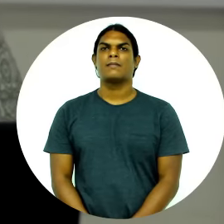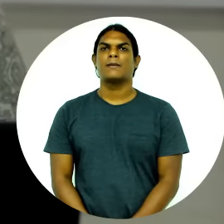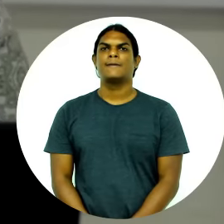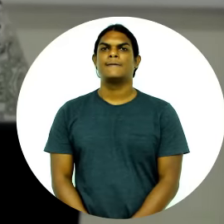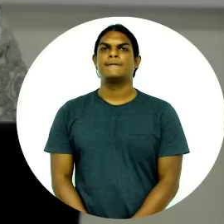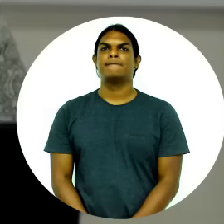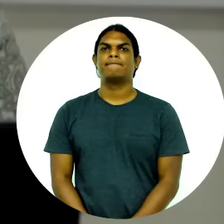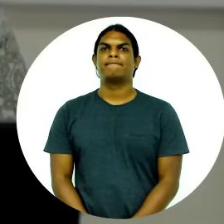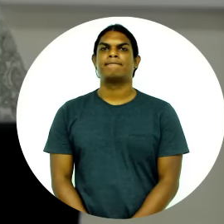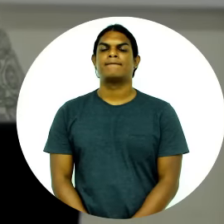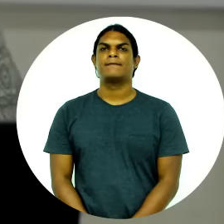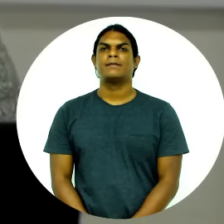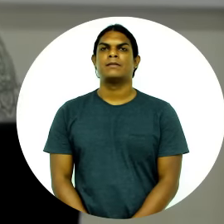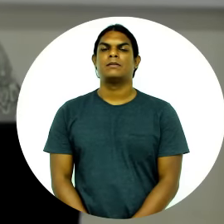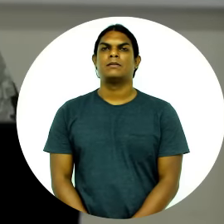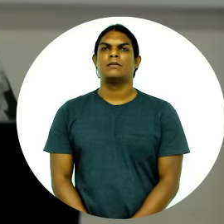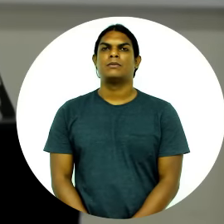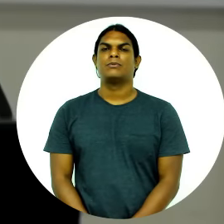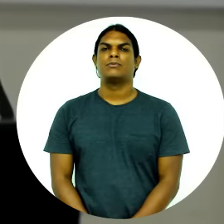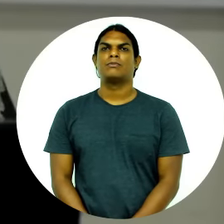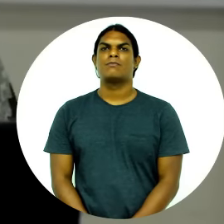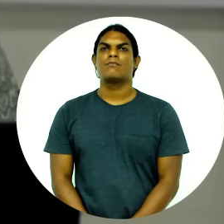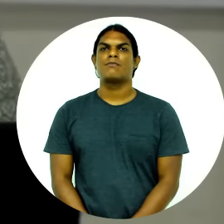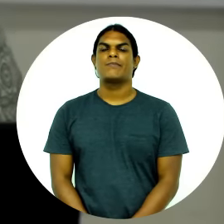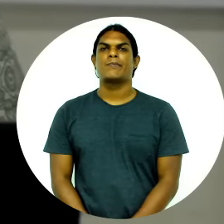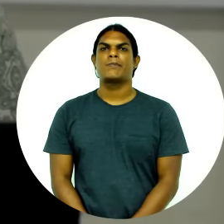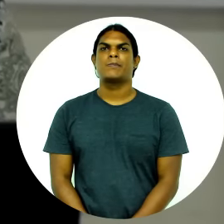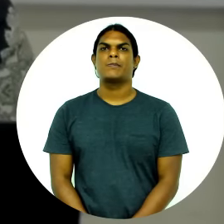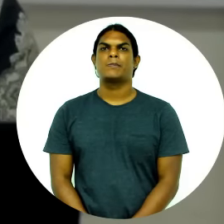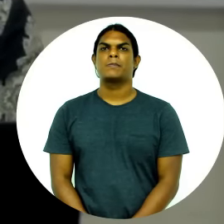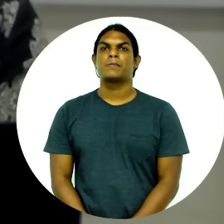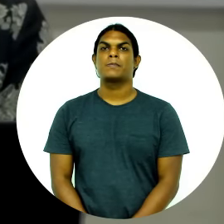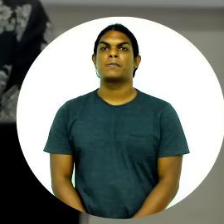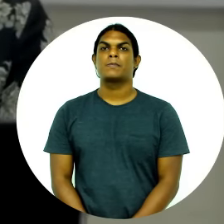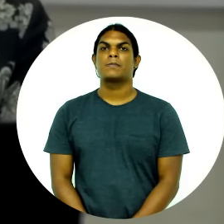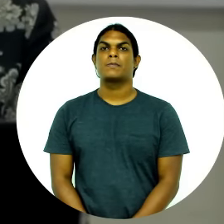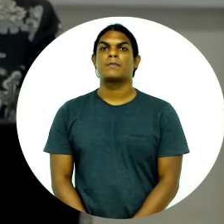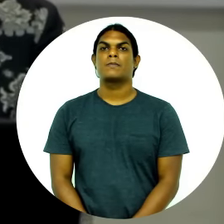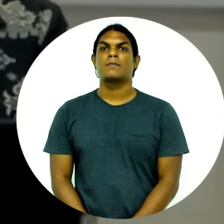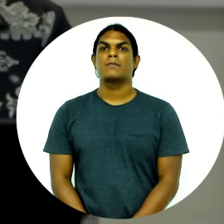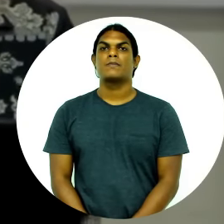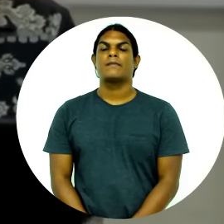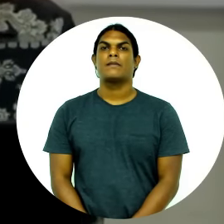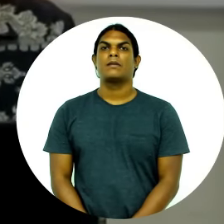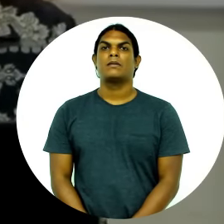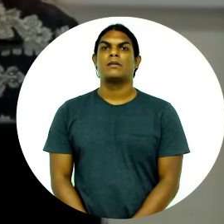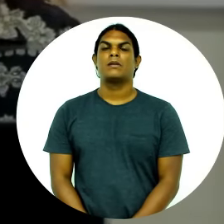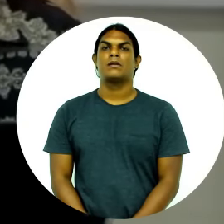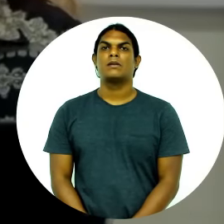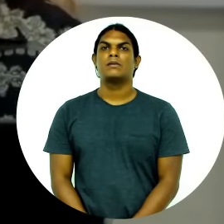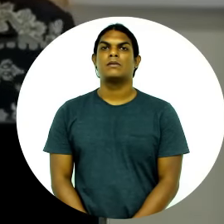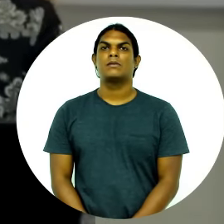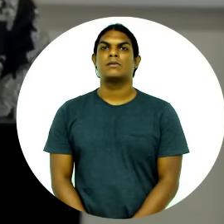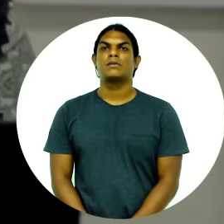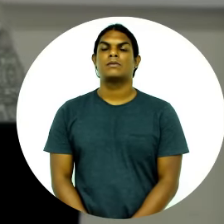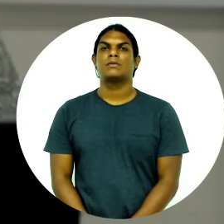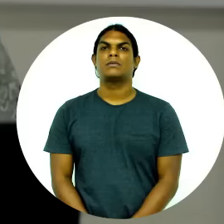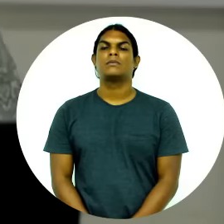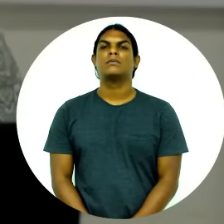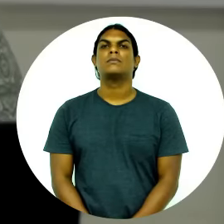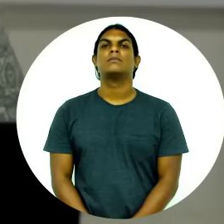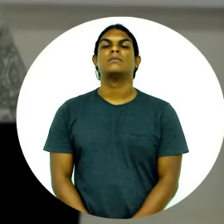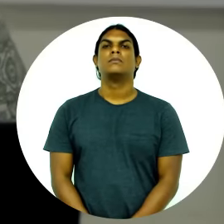frases, onde essas quatro frases podem descrever o desempenho do colaborador a respeito do relacionamento